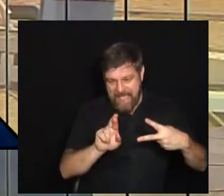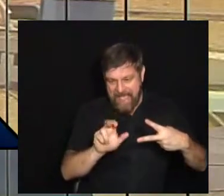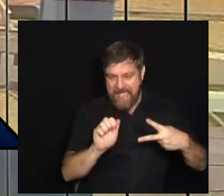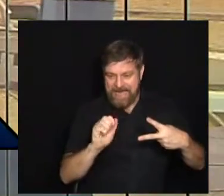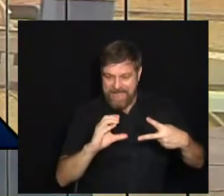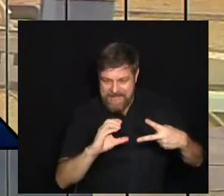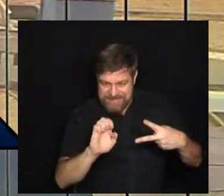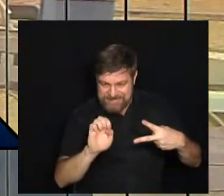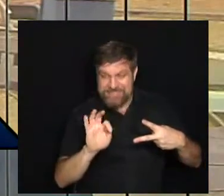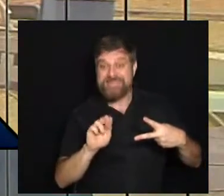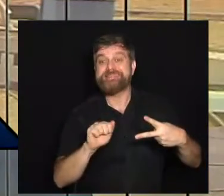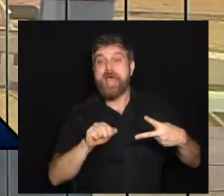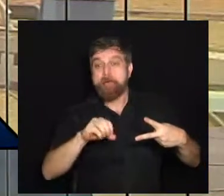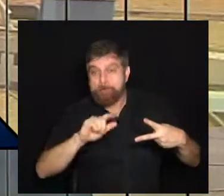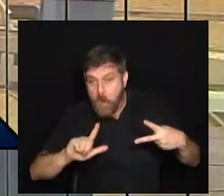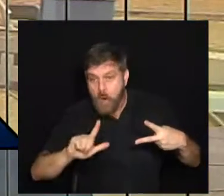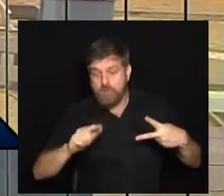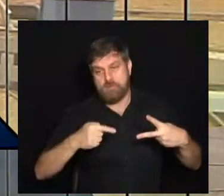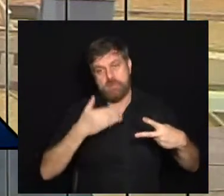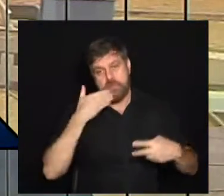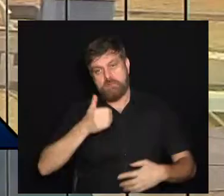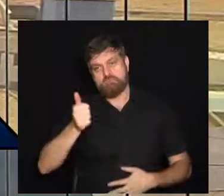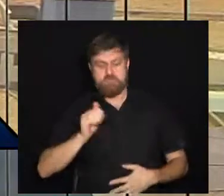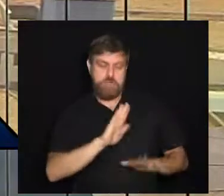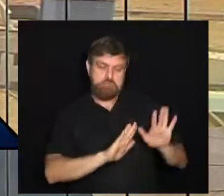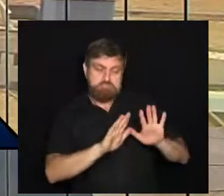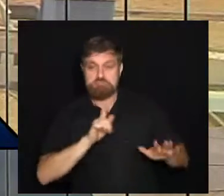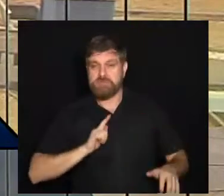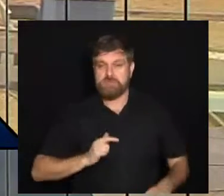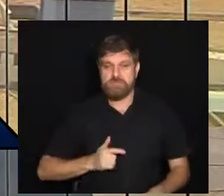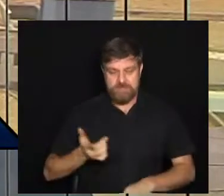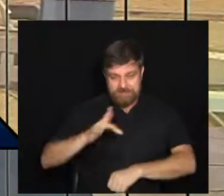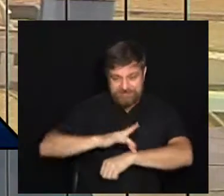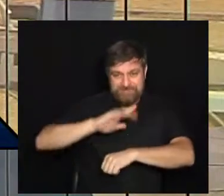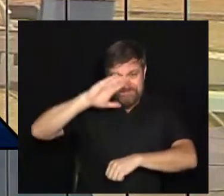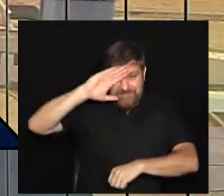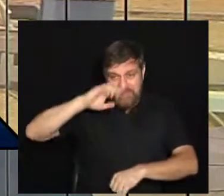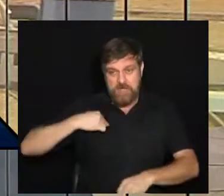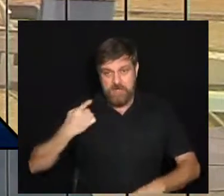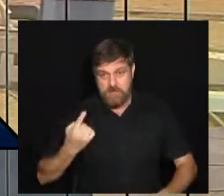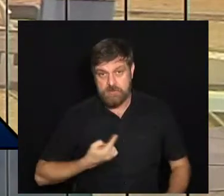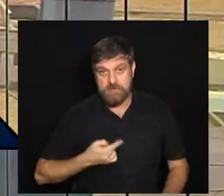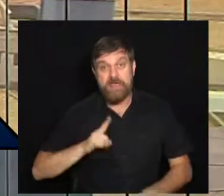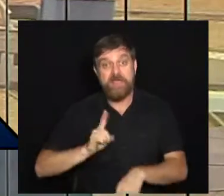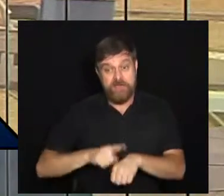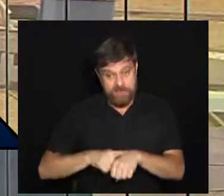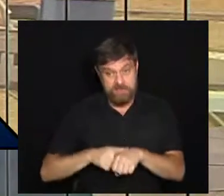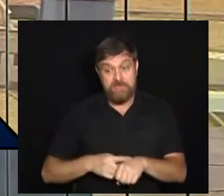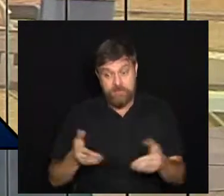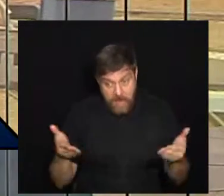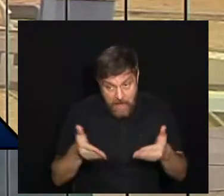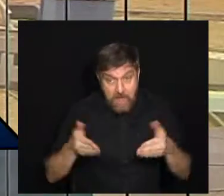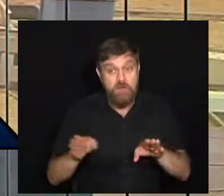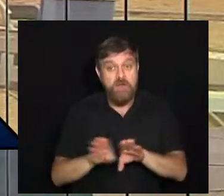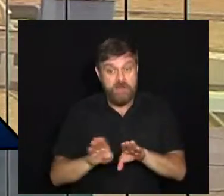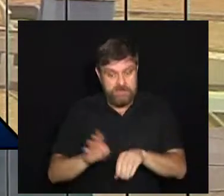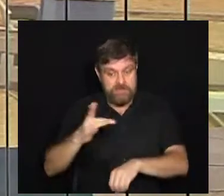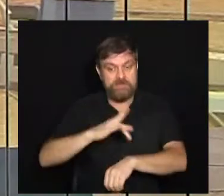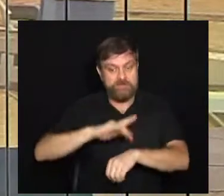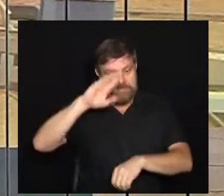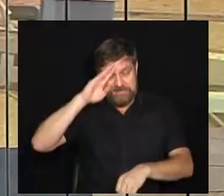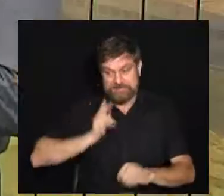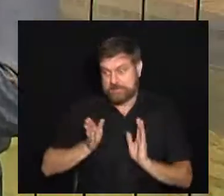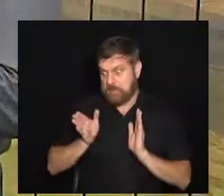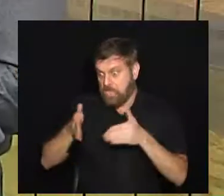indício de que eles promovam qualquer problema e a gente já tá cansado de usar esse por causa da dengue quando tem dengue e nós estamos em época de dengue também é só mas só